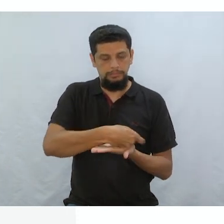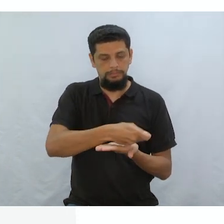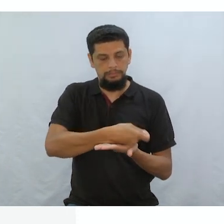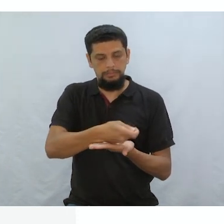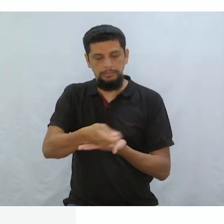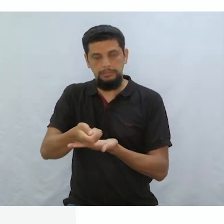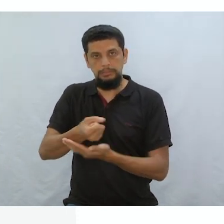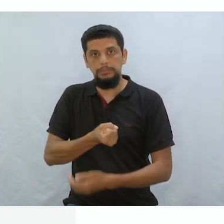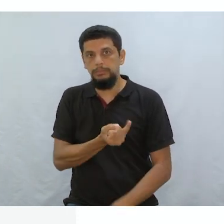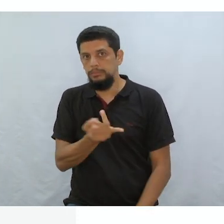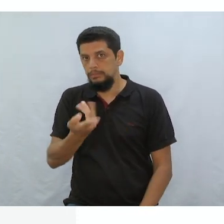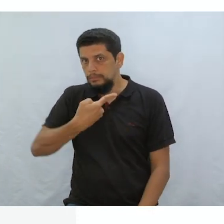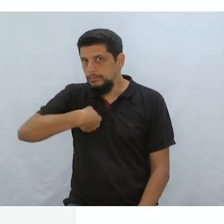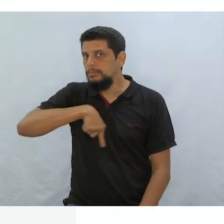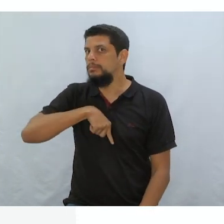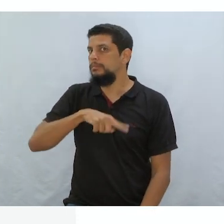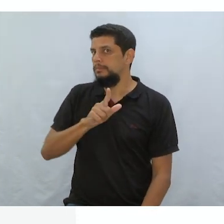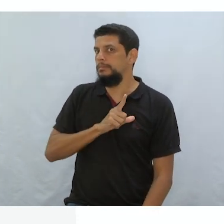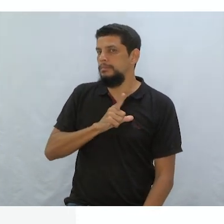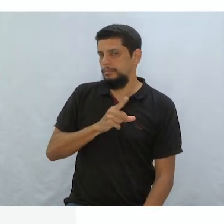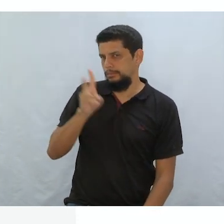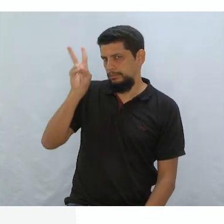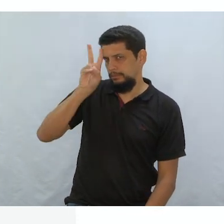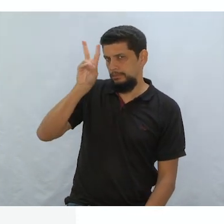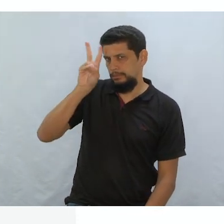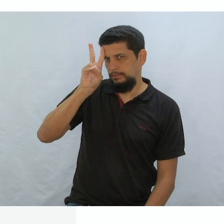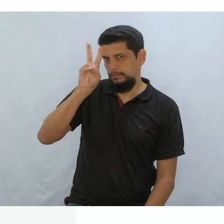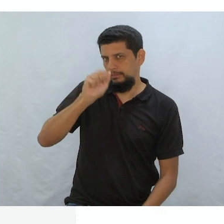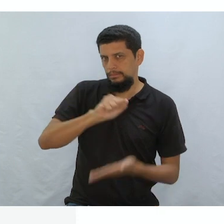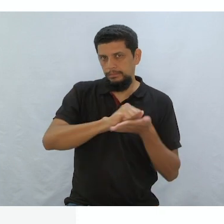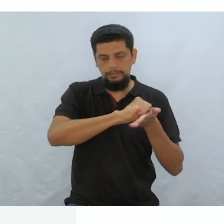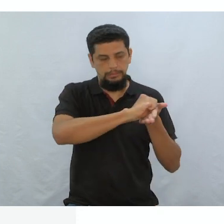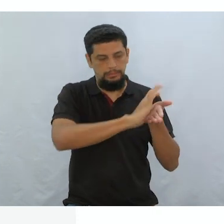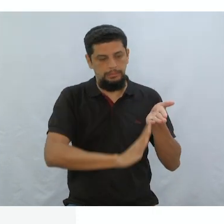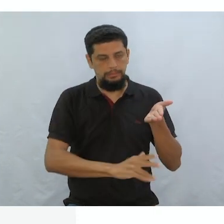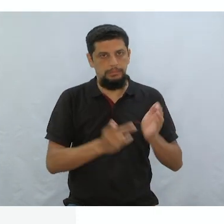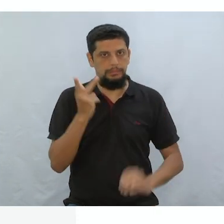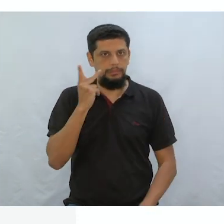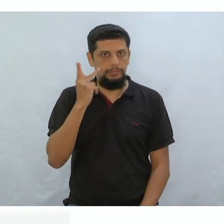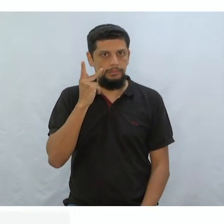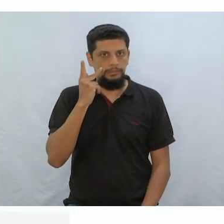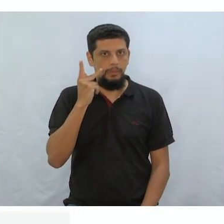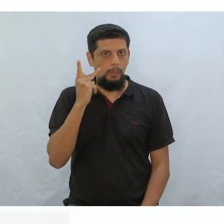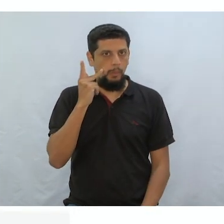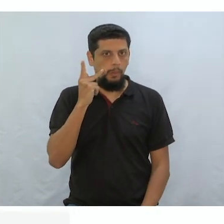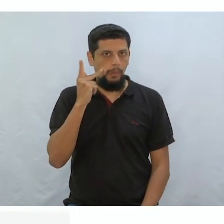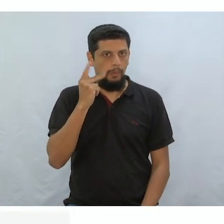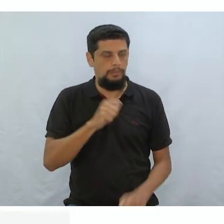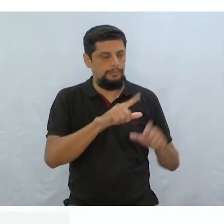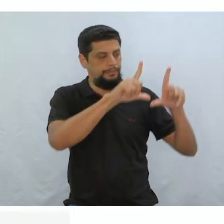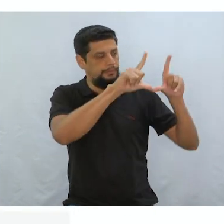uma quantidade que nós temos. Vocês lembram desta atividade das balas? Observem lá na tela.